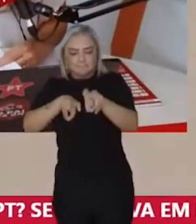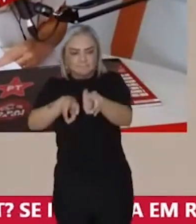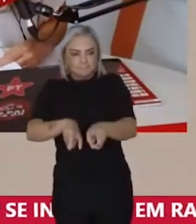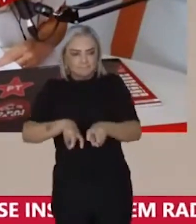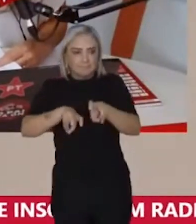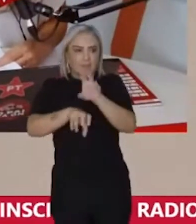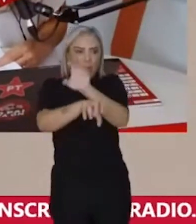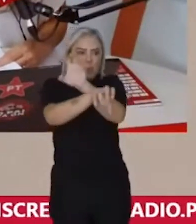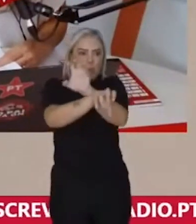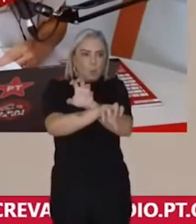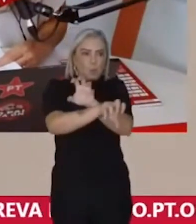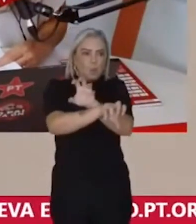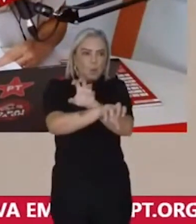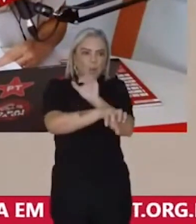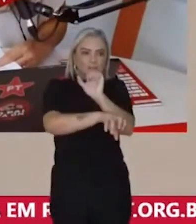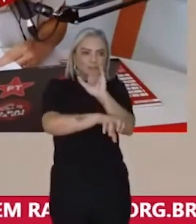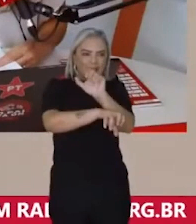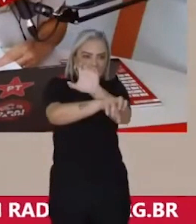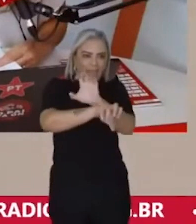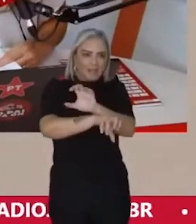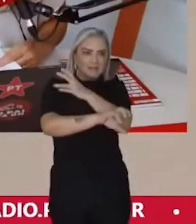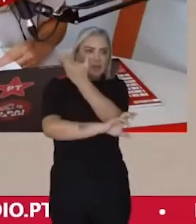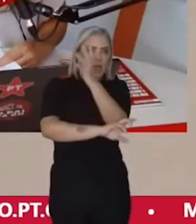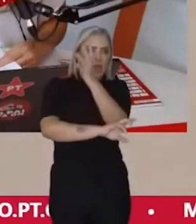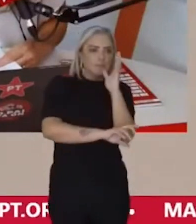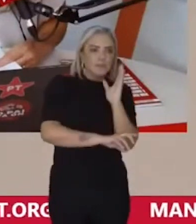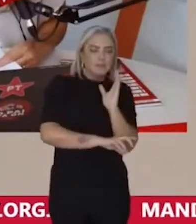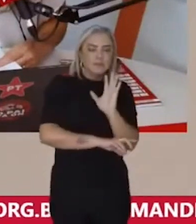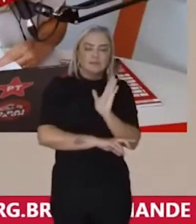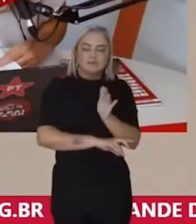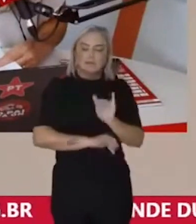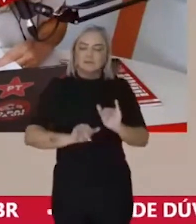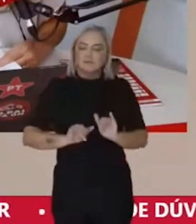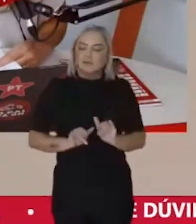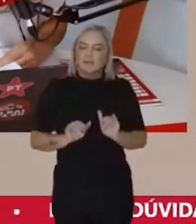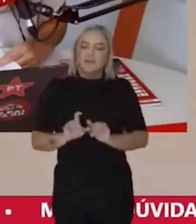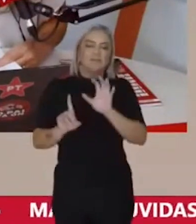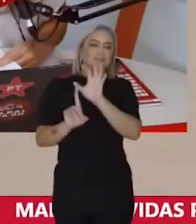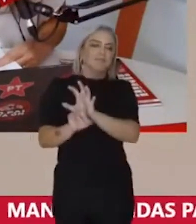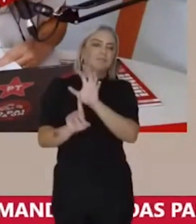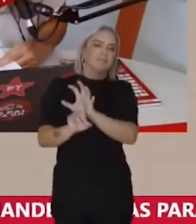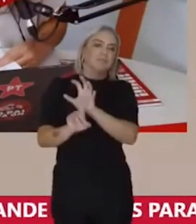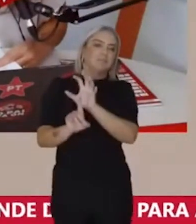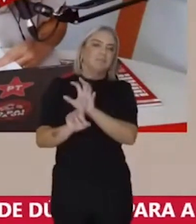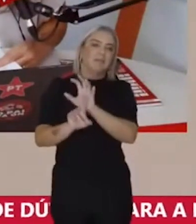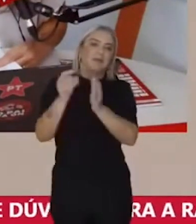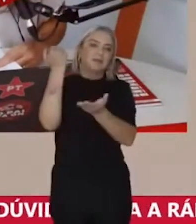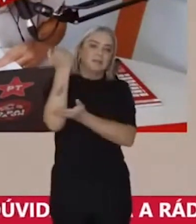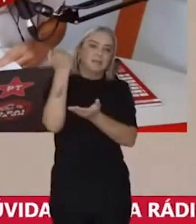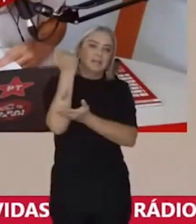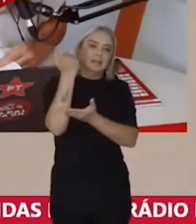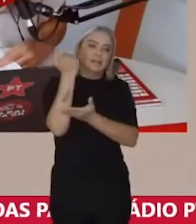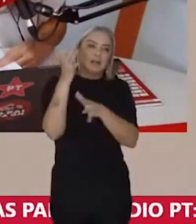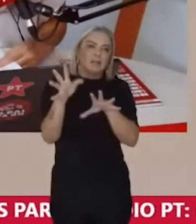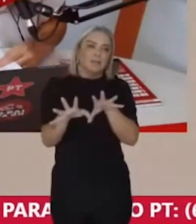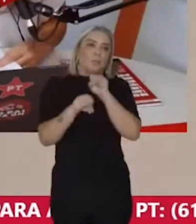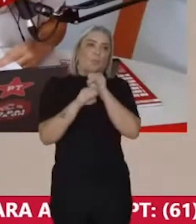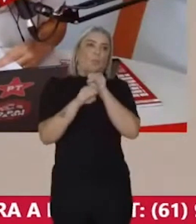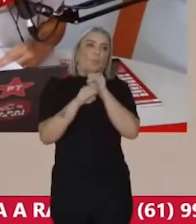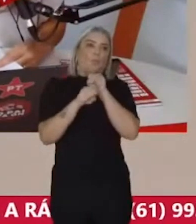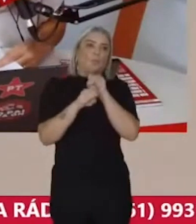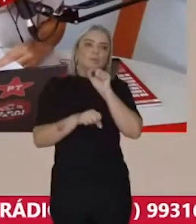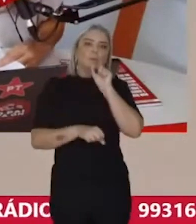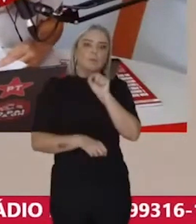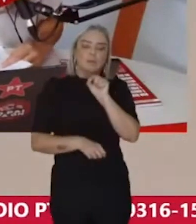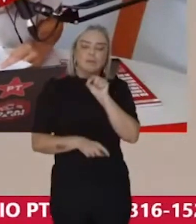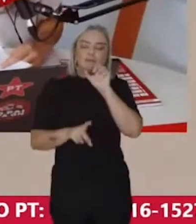o Cerrado e o Amazonas já está sofrendo fortemente com relação ao desmatamento e à seca. Então,